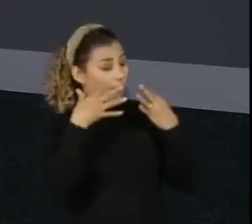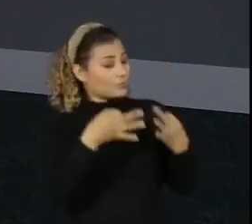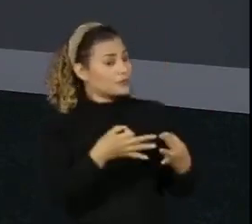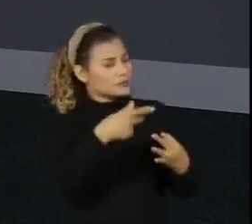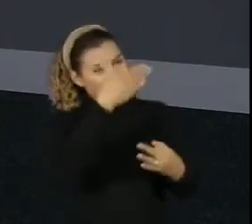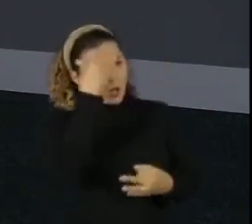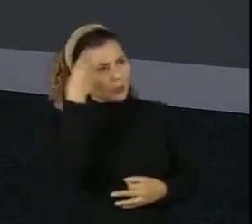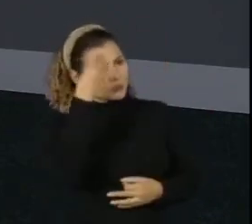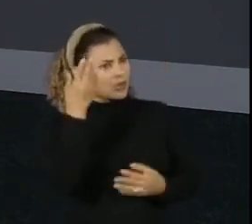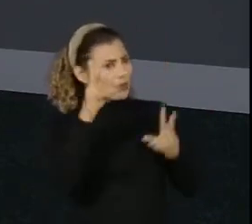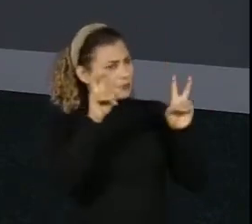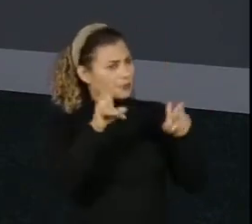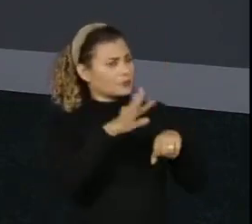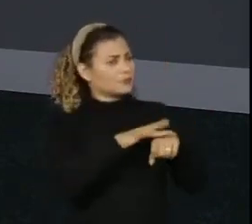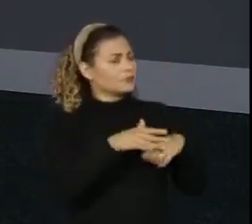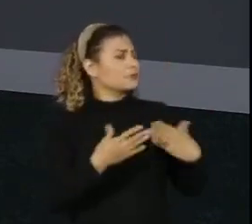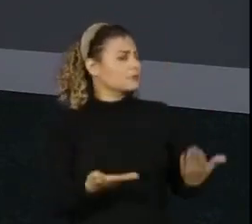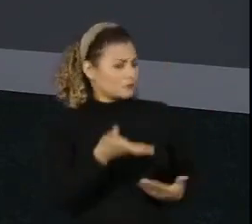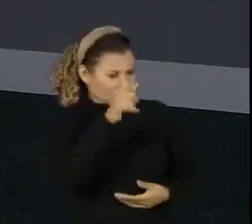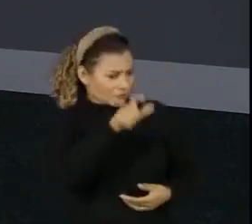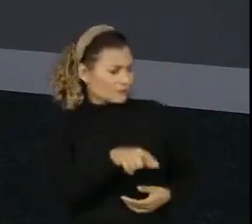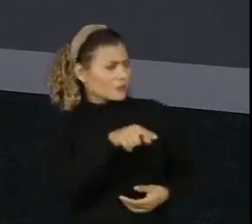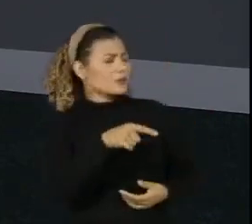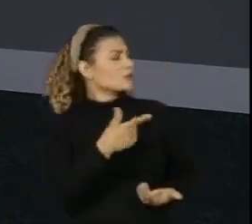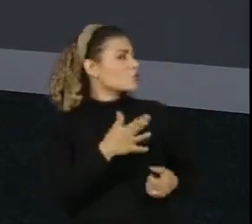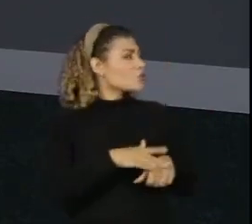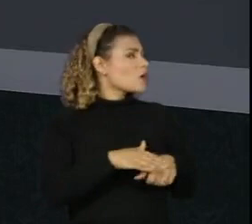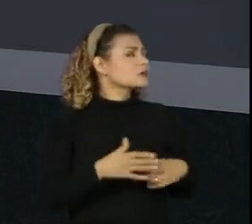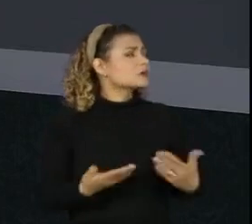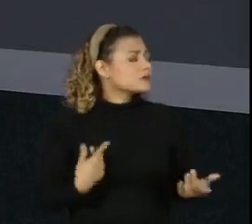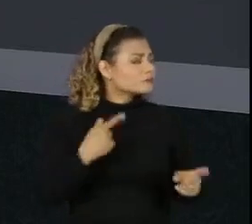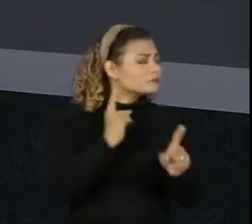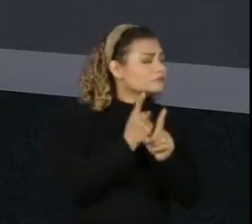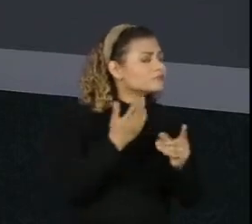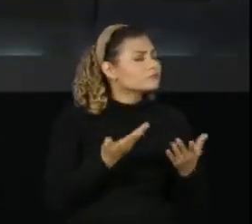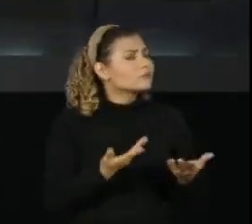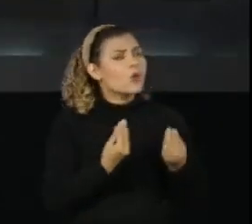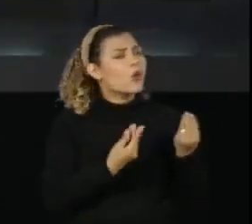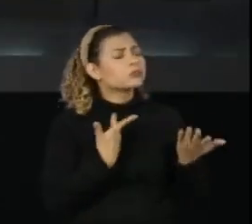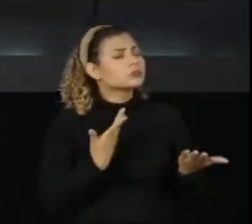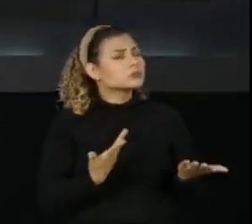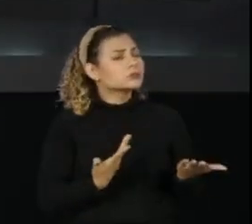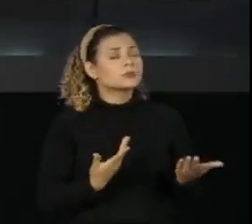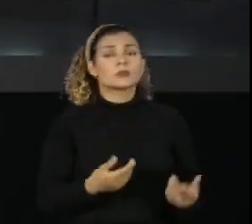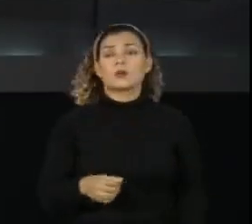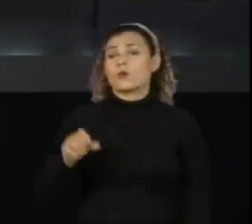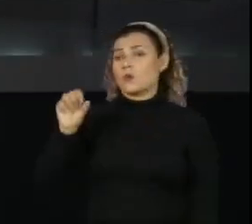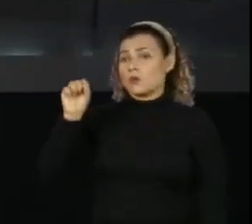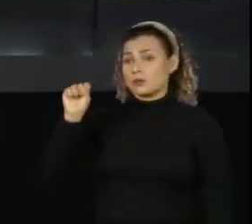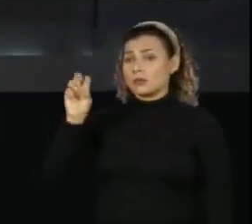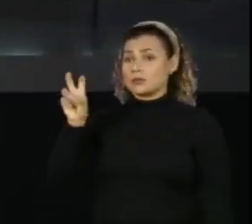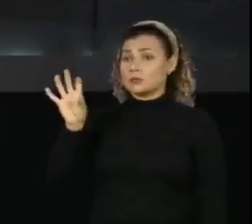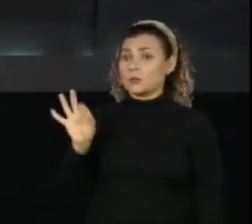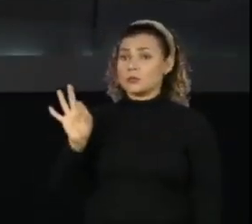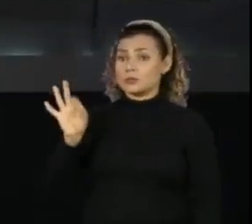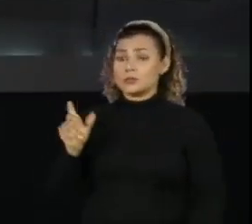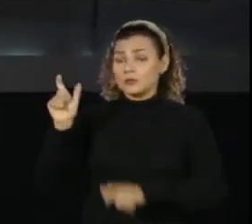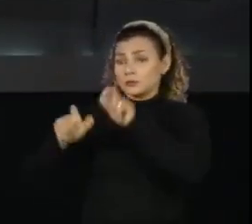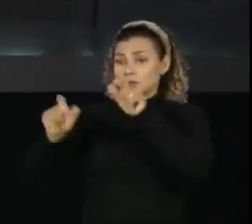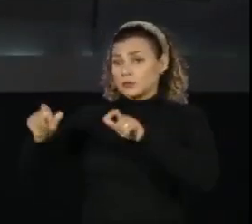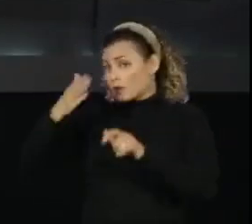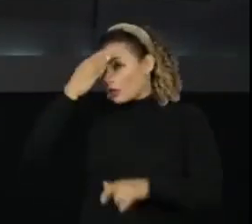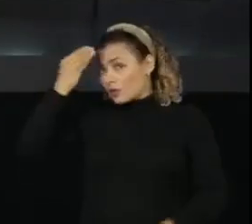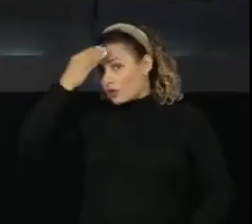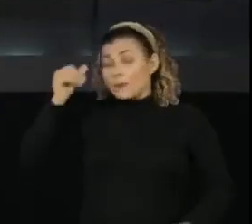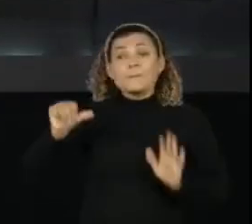nossa atenção sobre a possibilidade de um diagnóstico de Alzheimer? Em cerca de 85% das pessoas com doença de